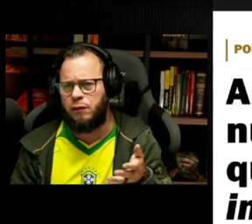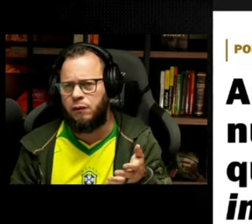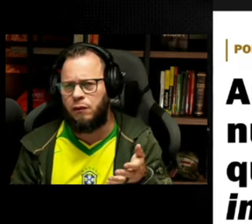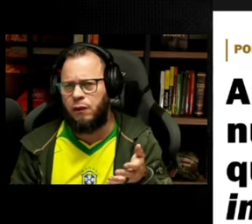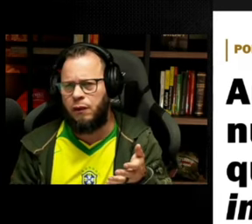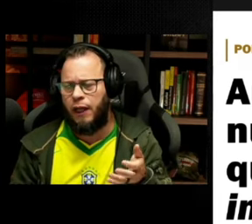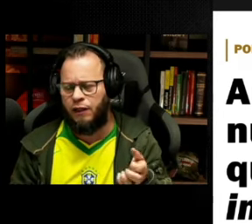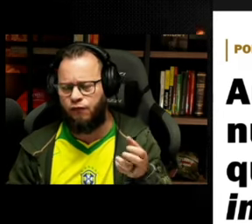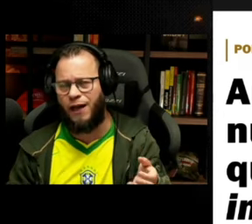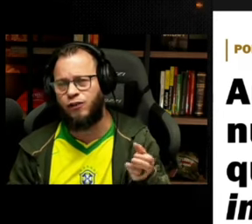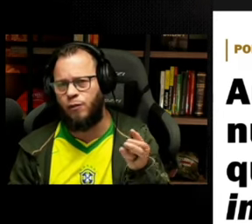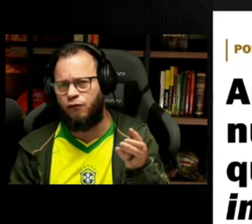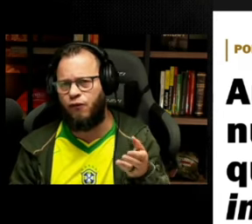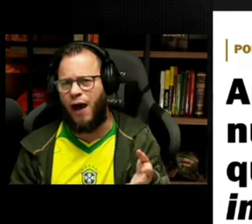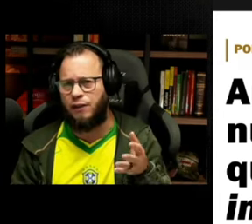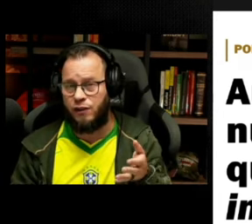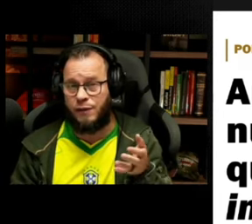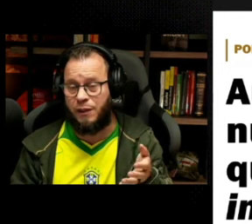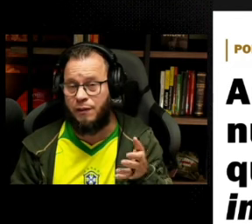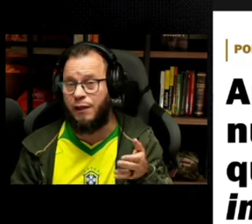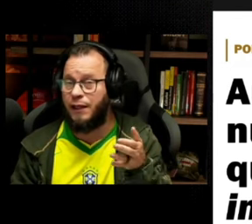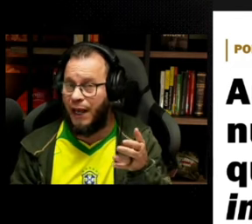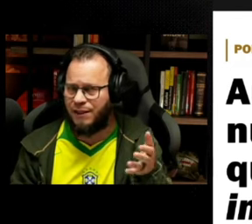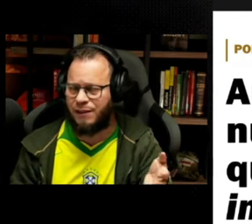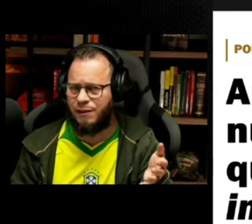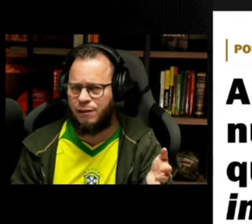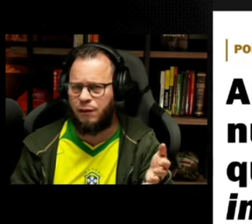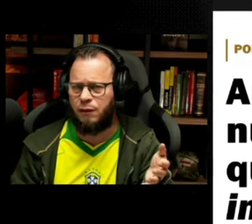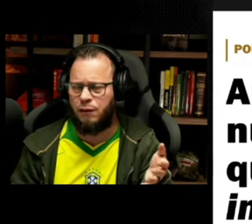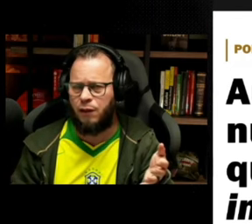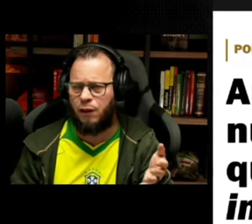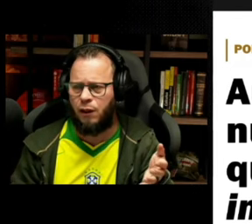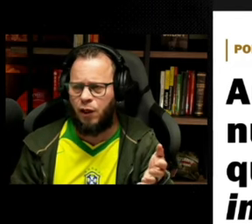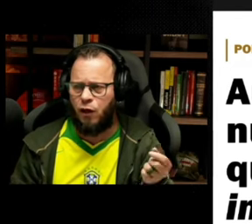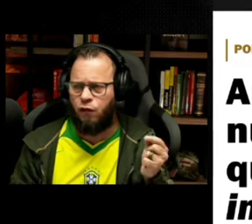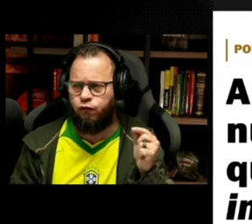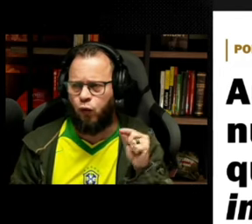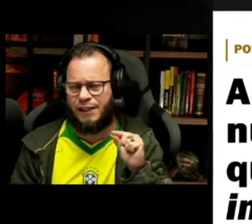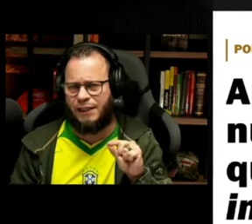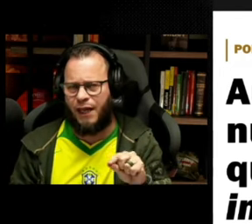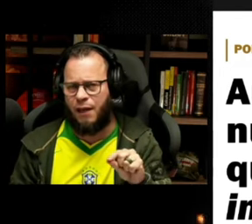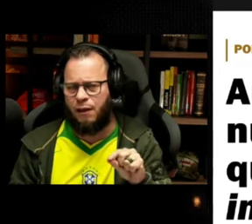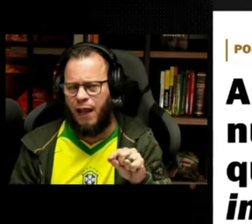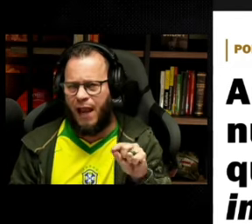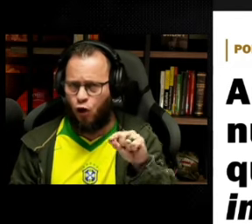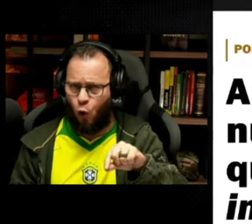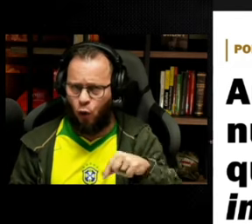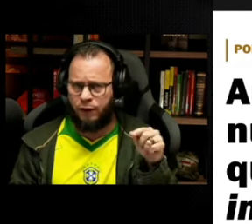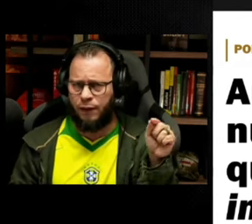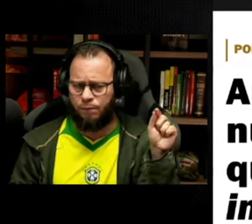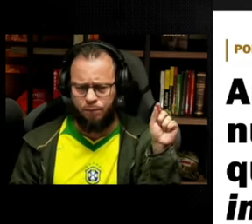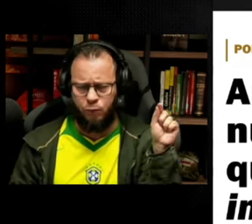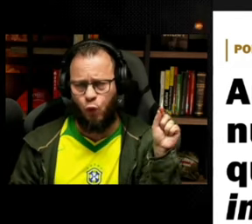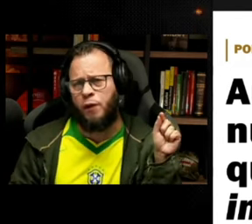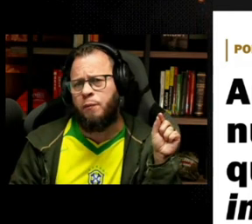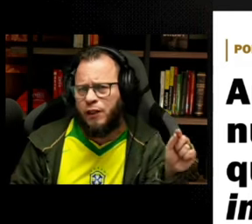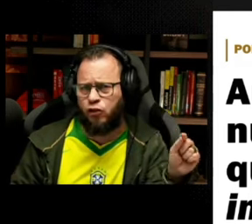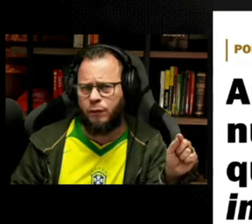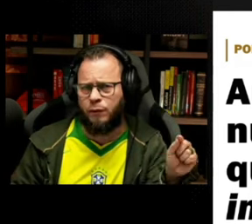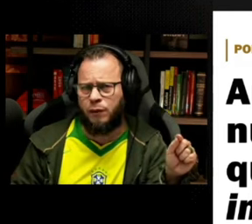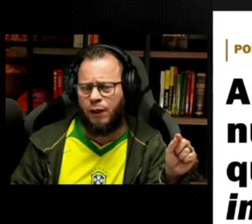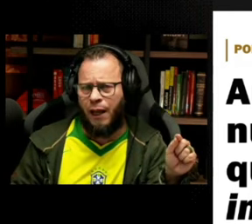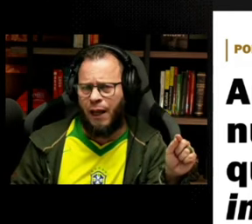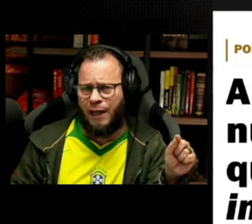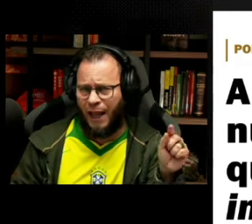antissemita ele faz uma fala antissemita e racista Você é contra o